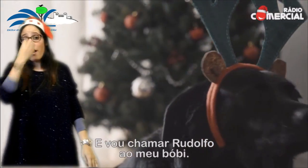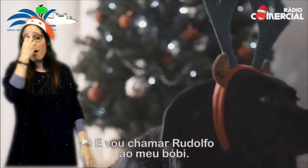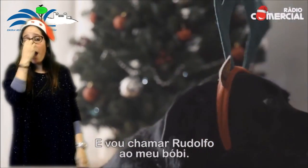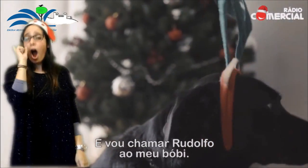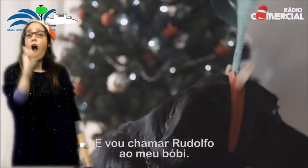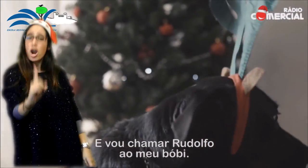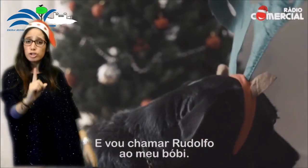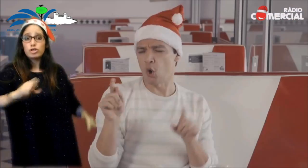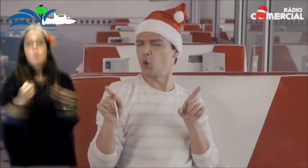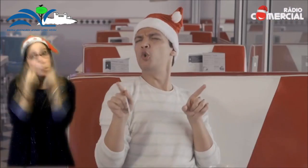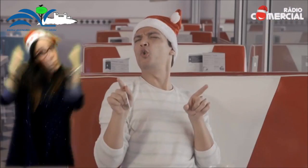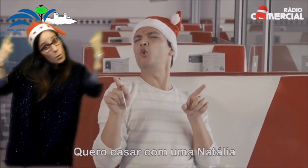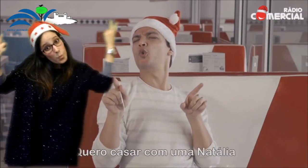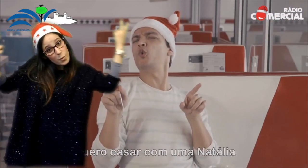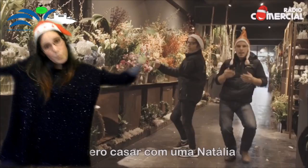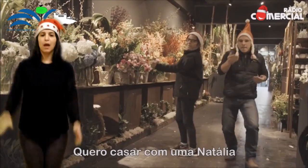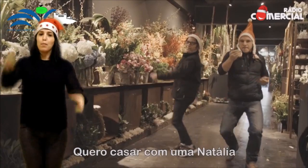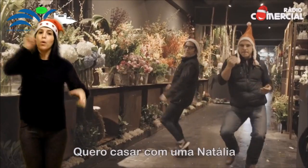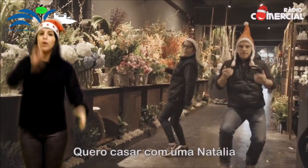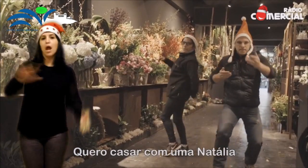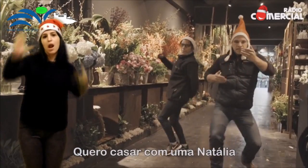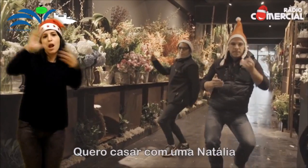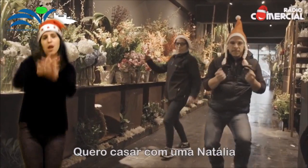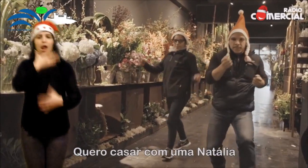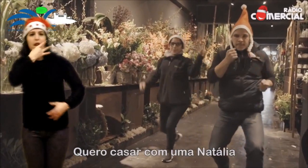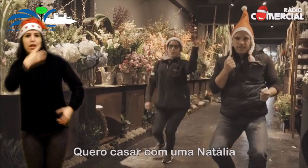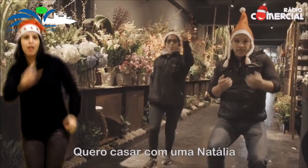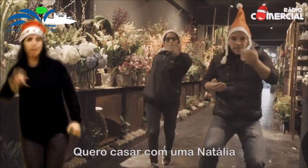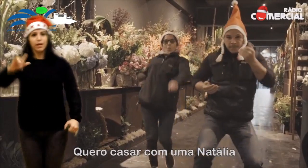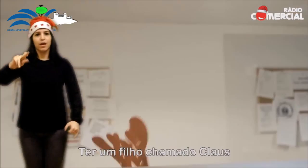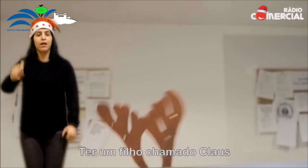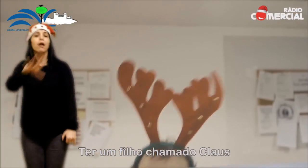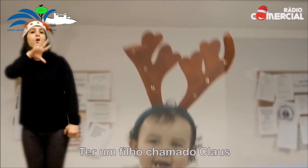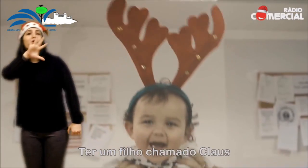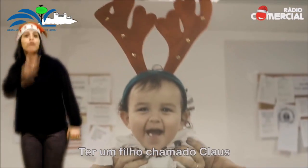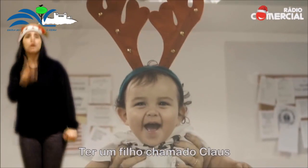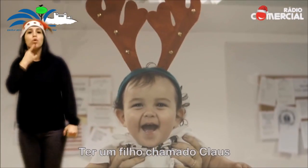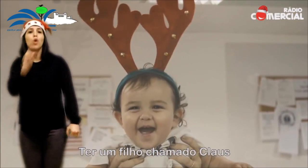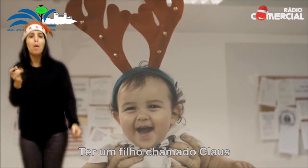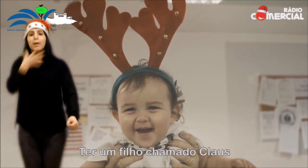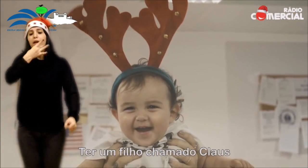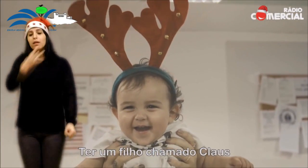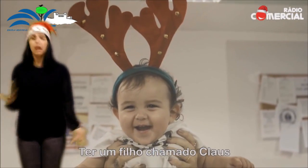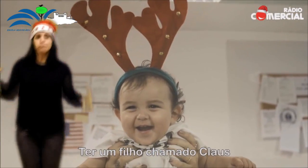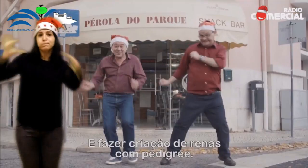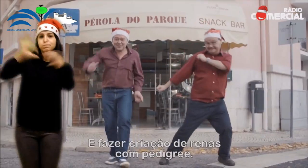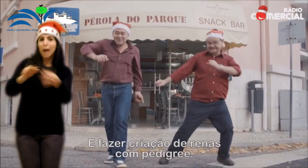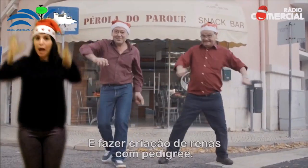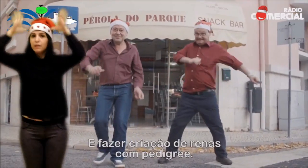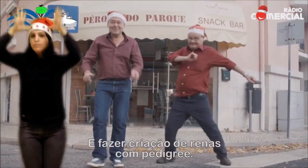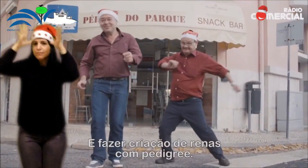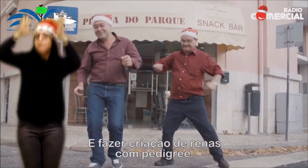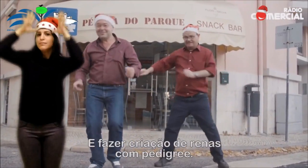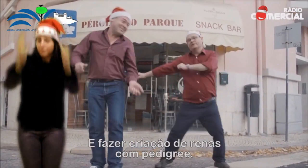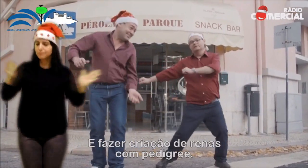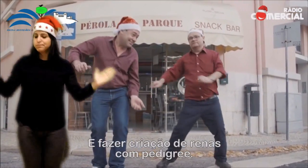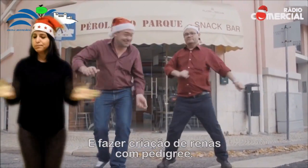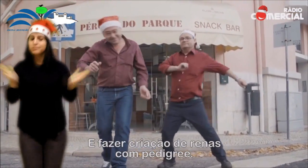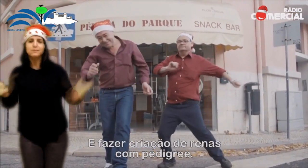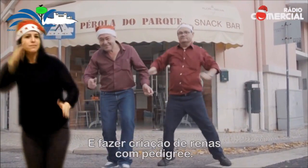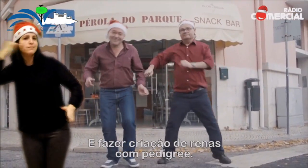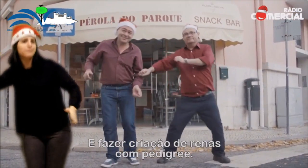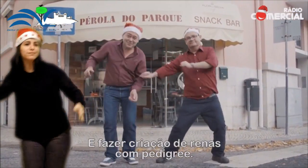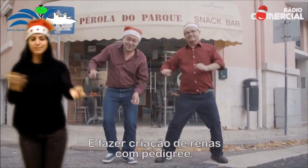ao meu Bobby. Quero casar com uma Natália, ter um filho chamado Klaus e fazer criação